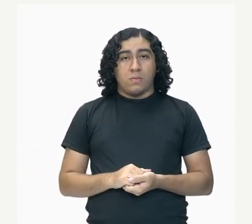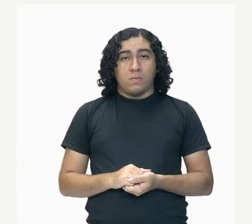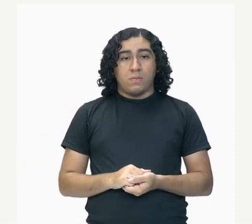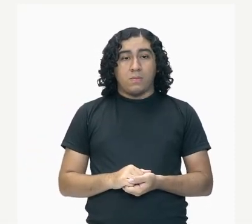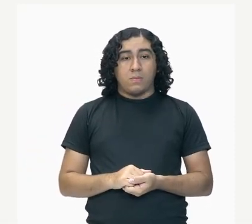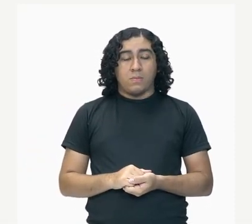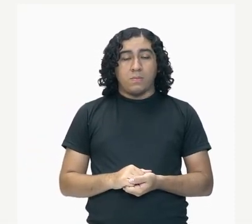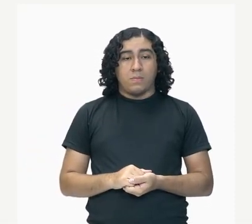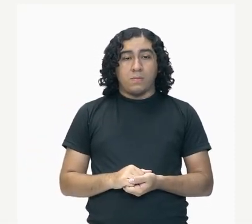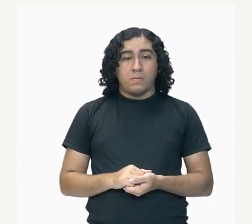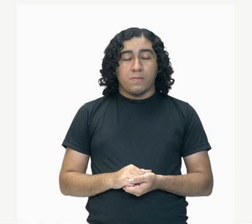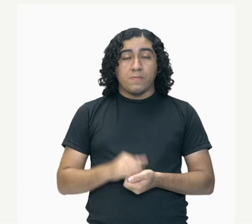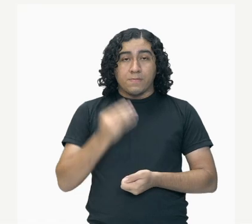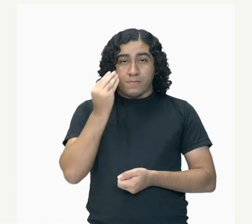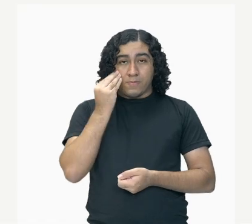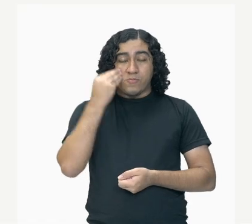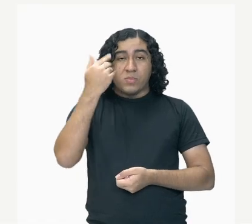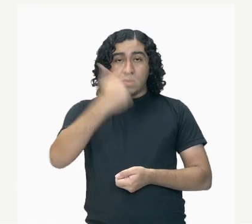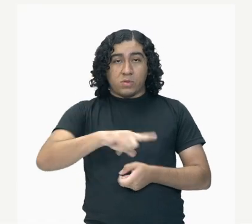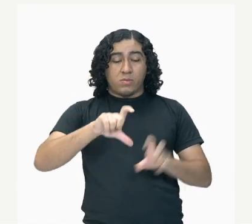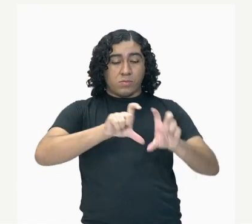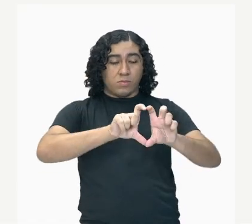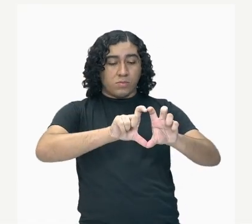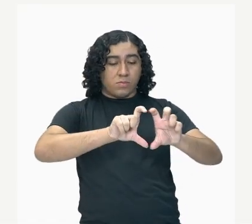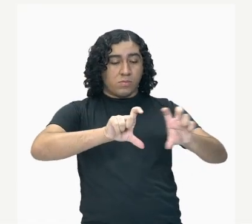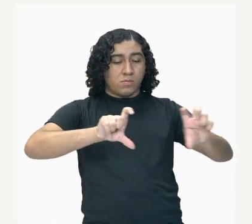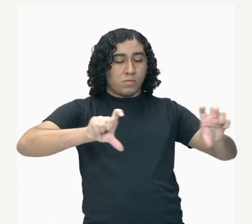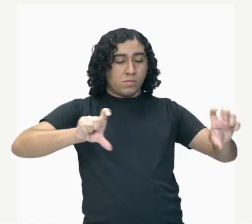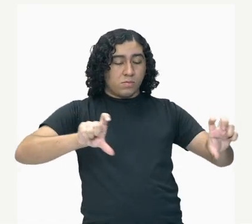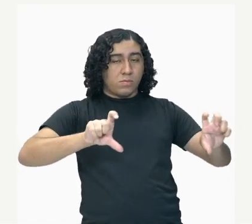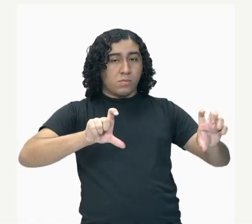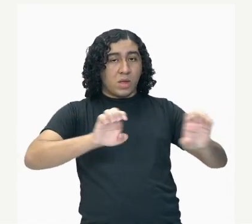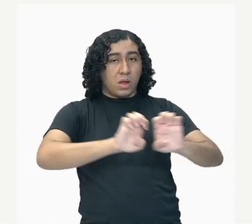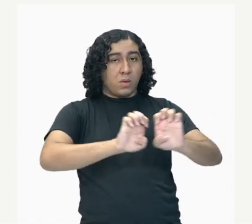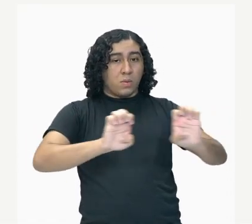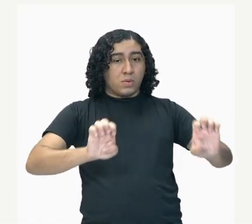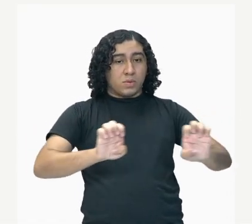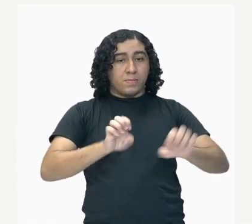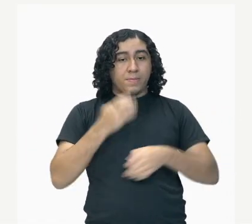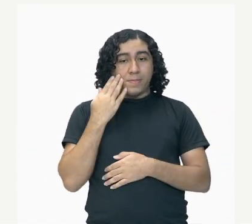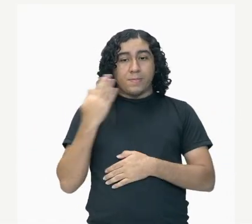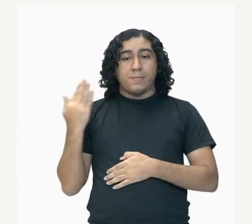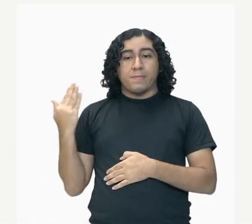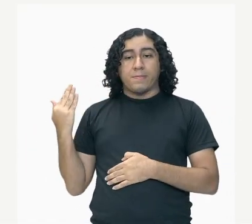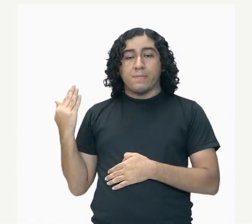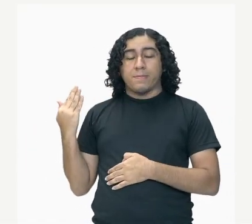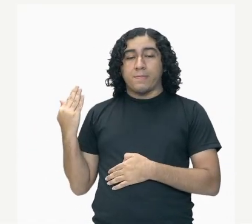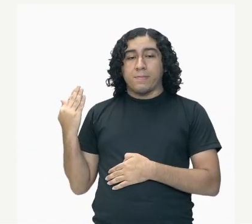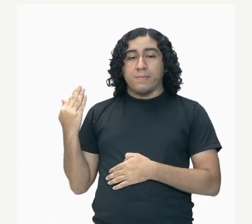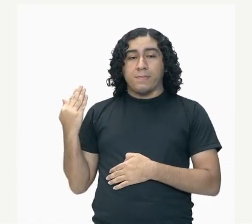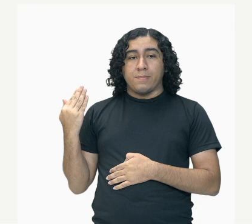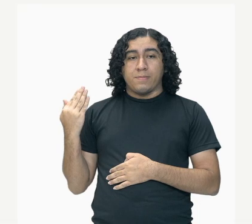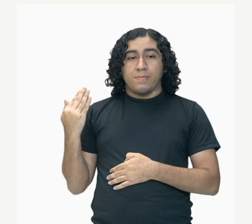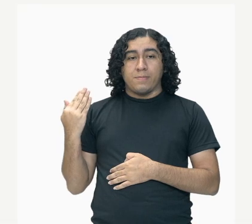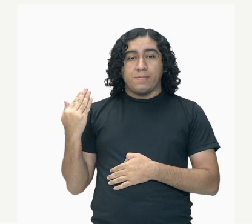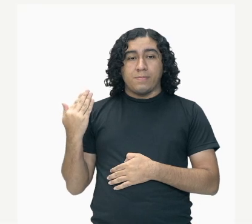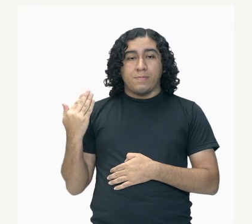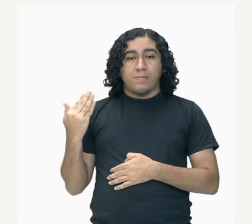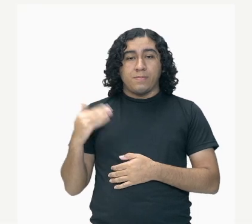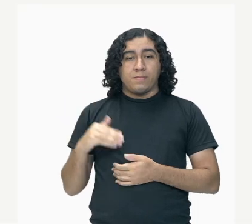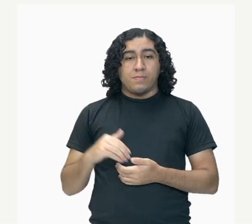para você a raiz quadrada da força que tensiona a corda porque a corda tá esticada com a determinada